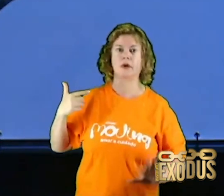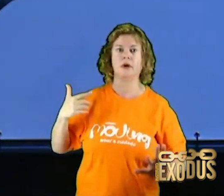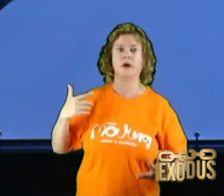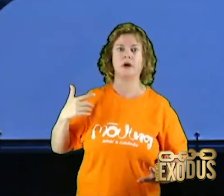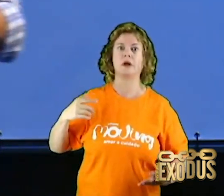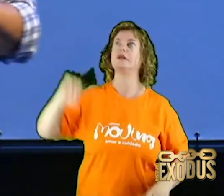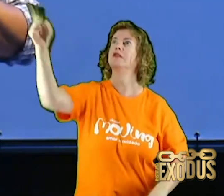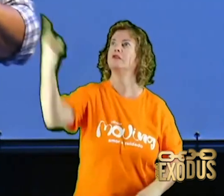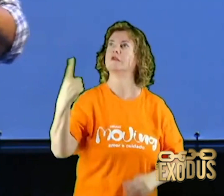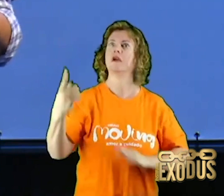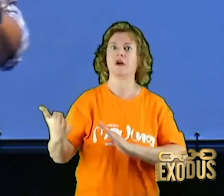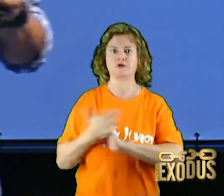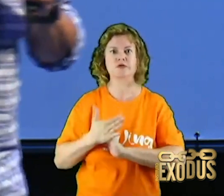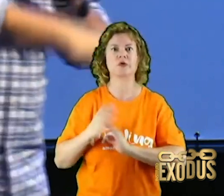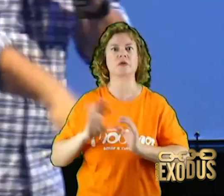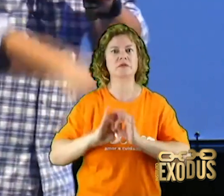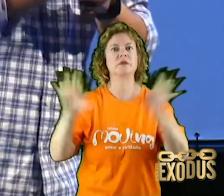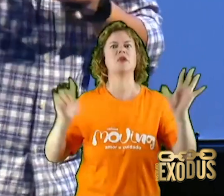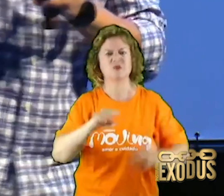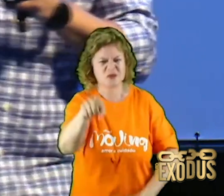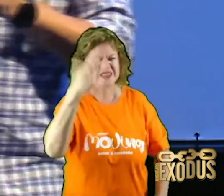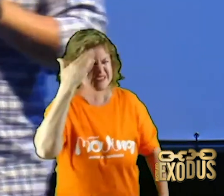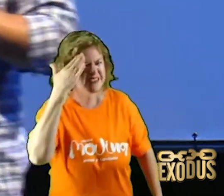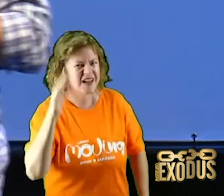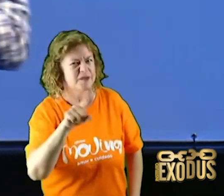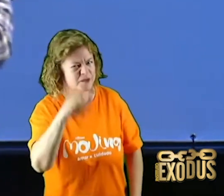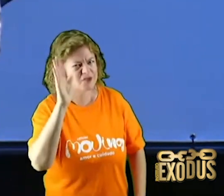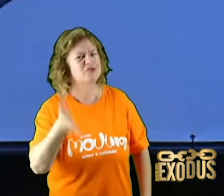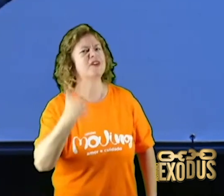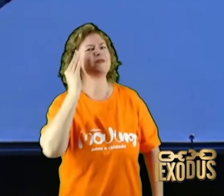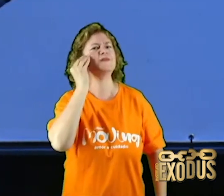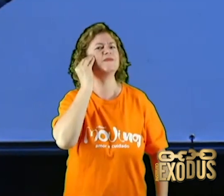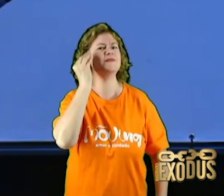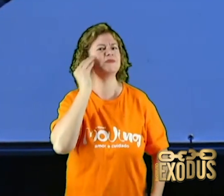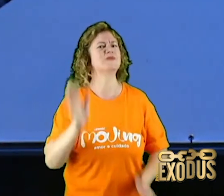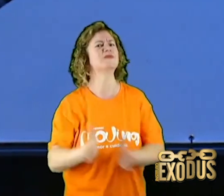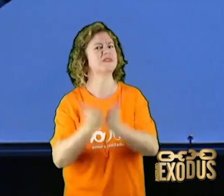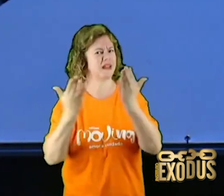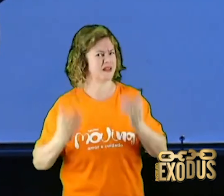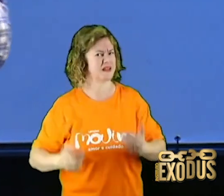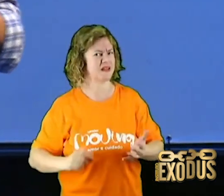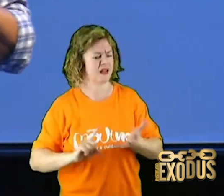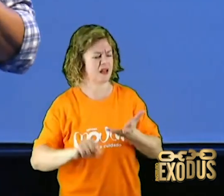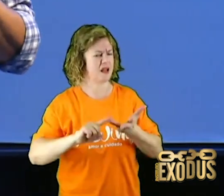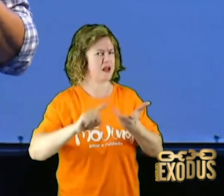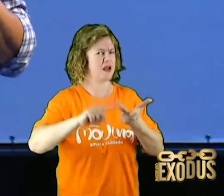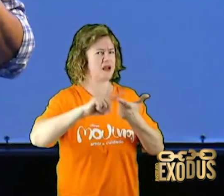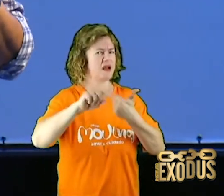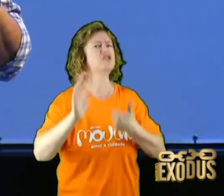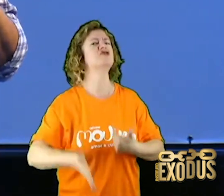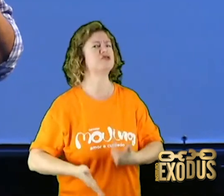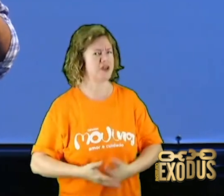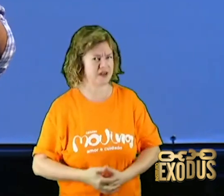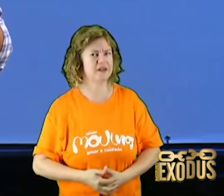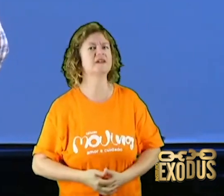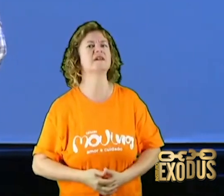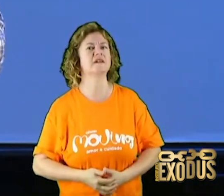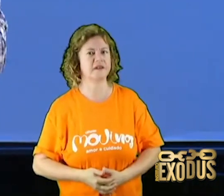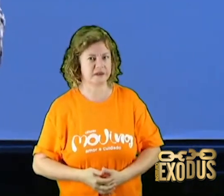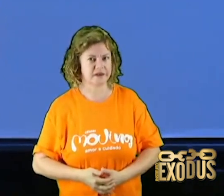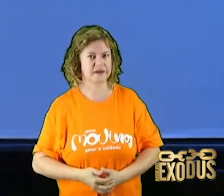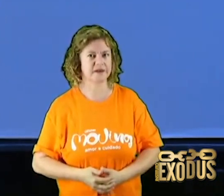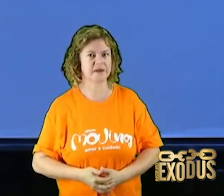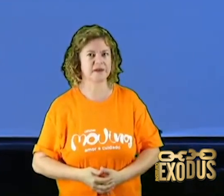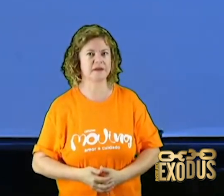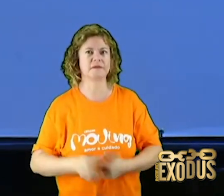tua vida. Você sabe que foi, você já experimentou. Mas essa experiência que você teve